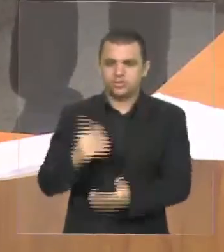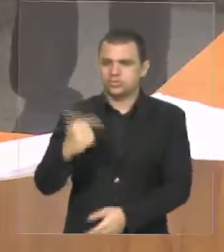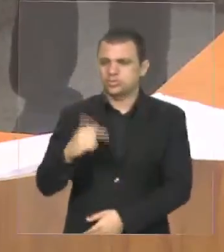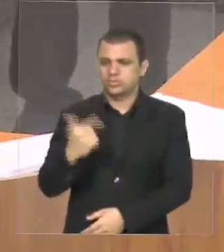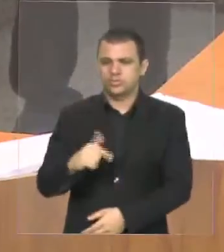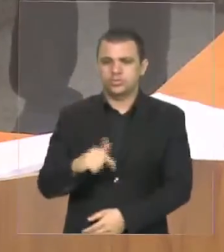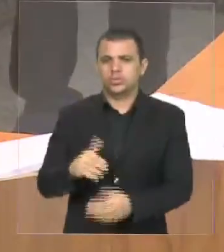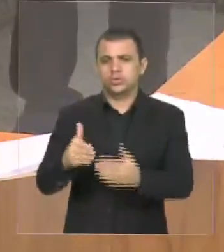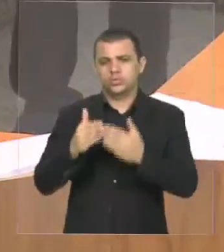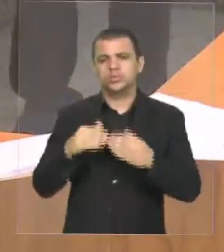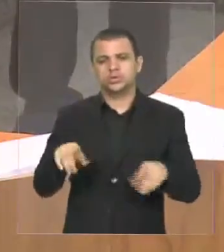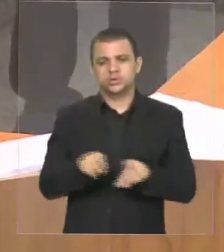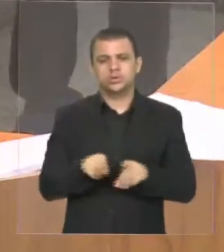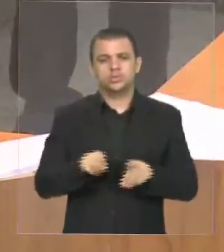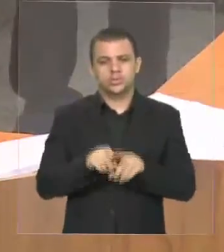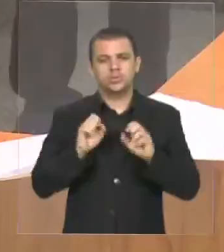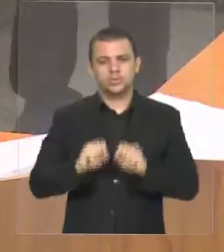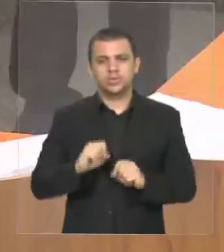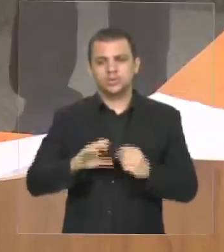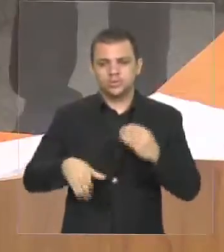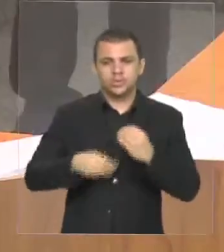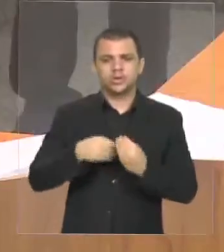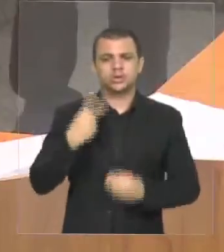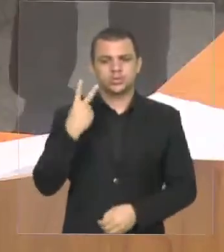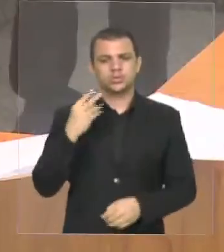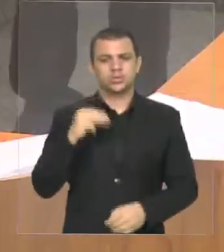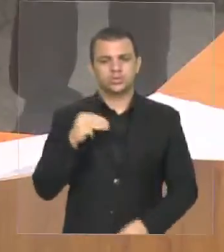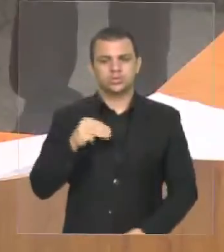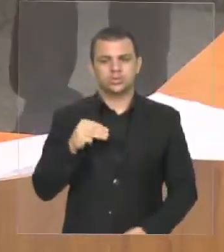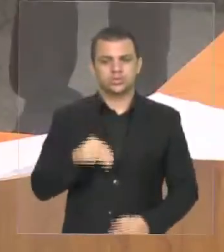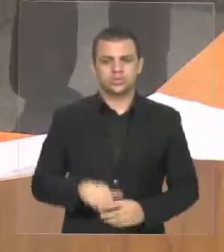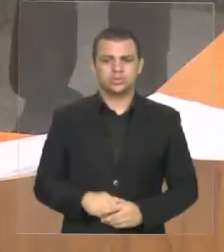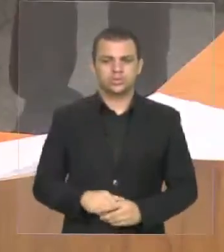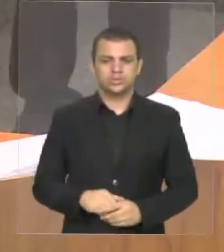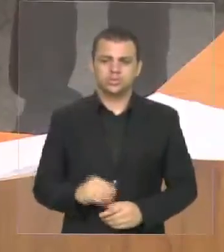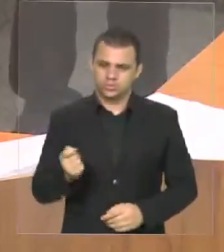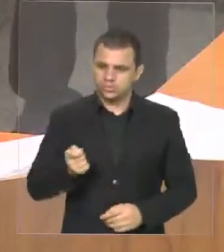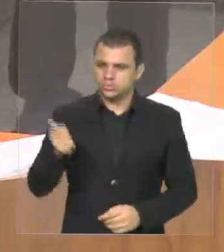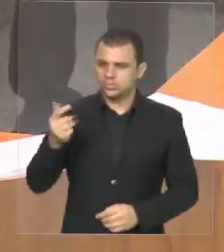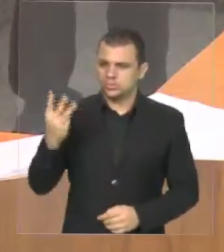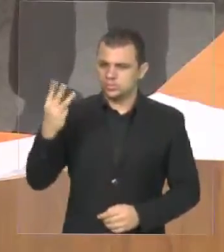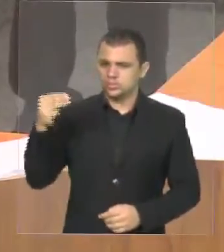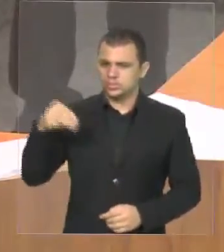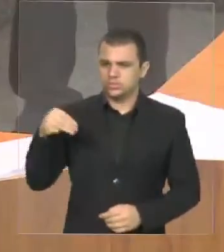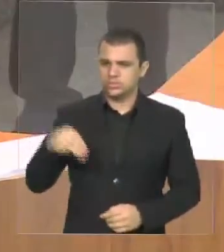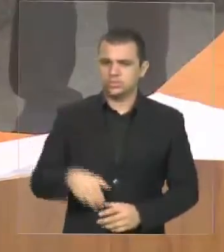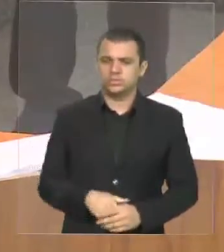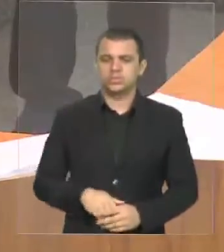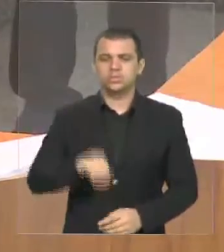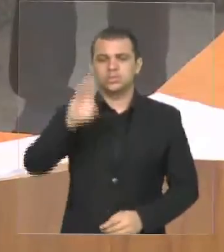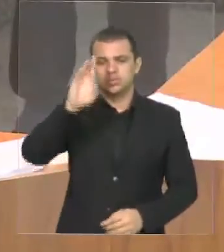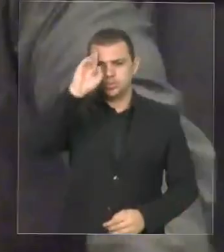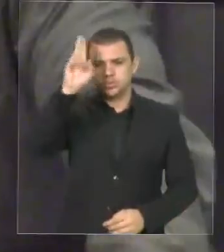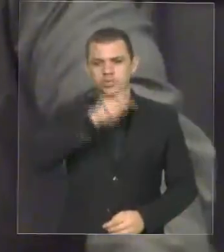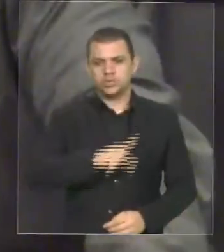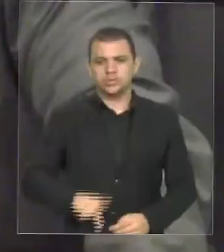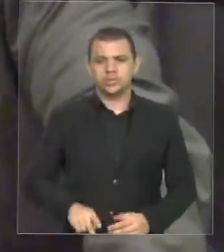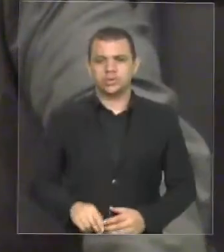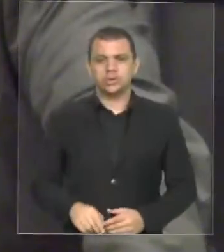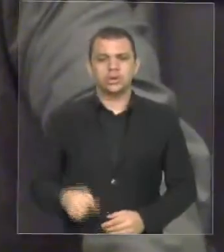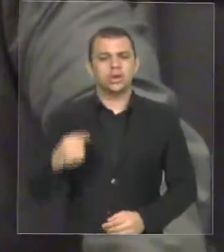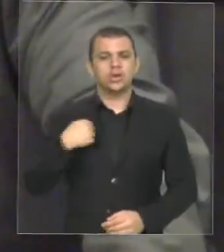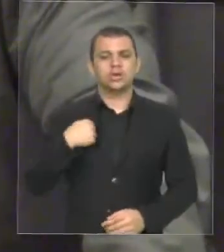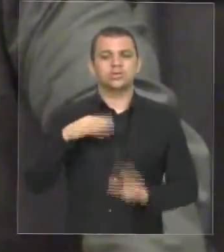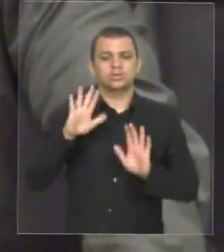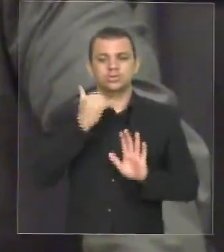fosse reposto 2 minutos para que eu Vossa Excelência tem mais 3 minutos, deputado. Senhor presidente, eu fui citado. Deputado, em momento